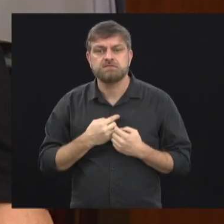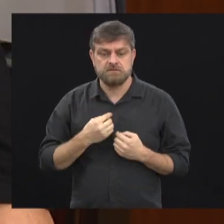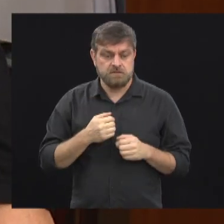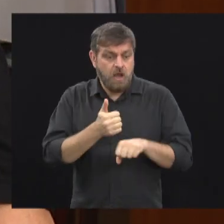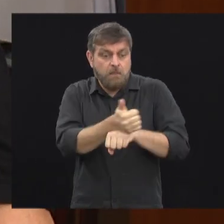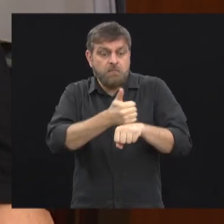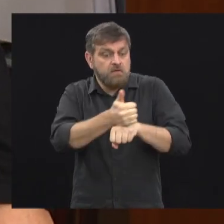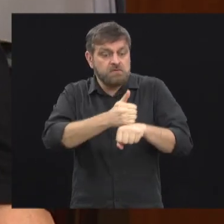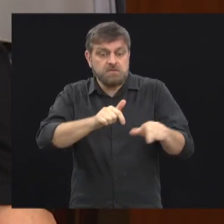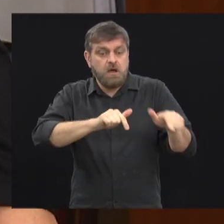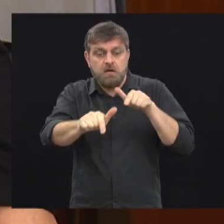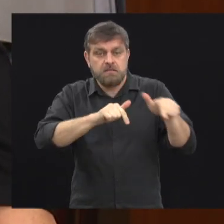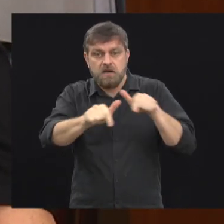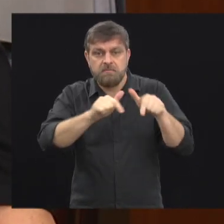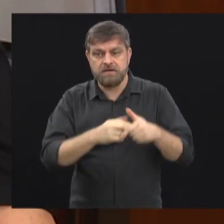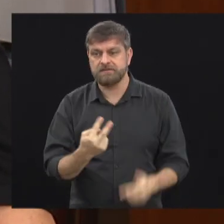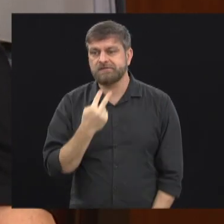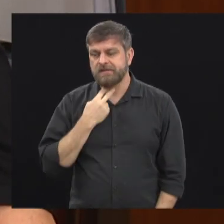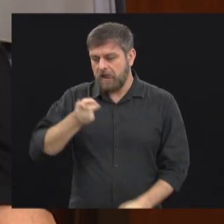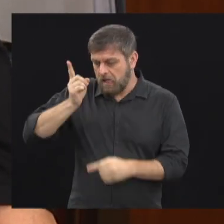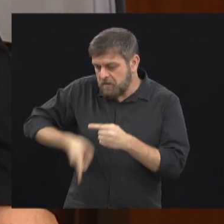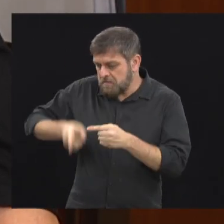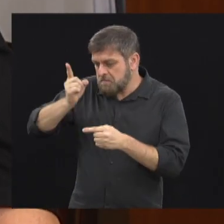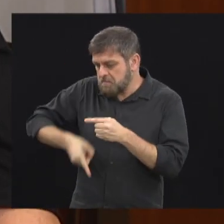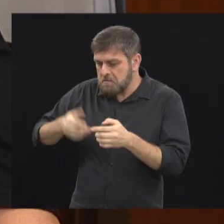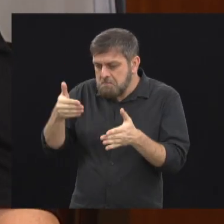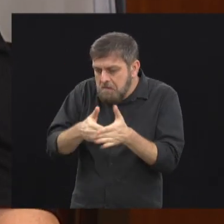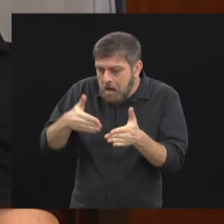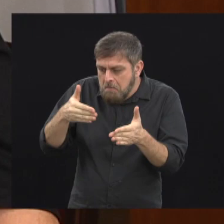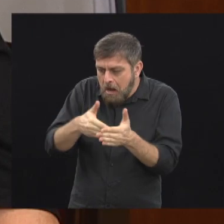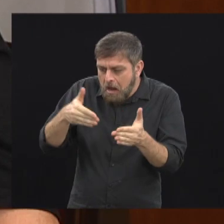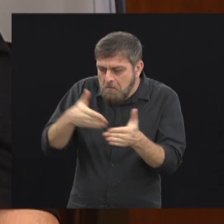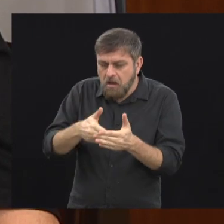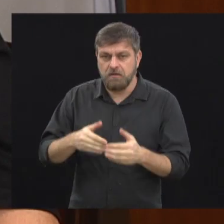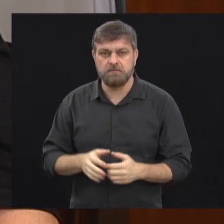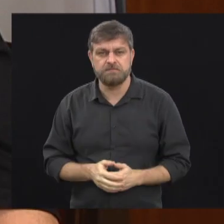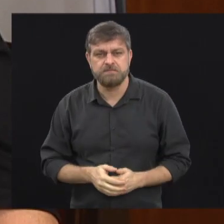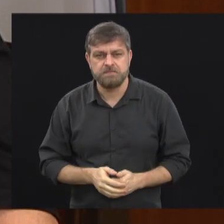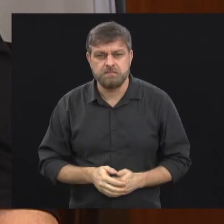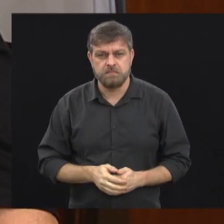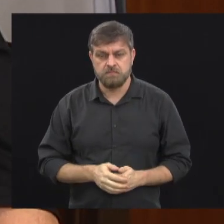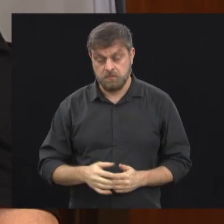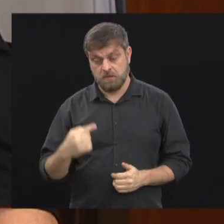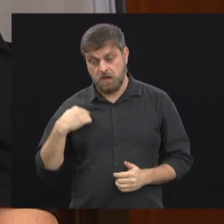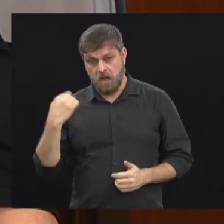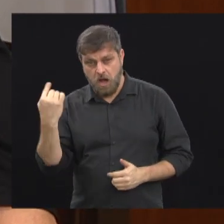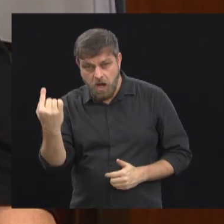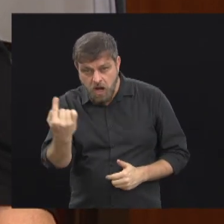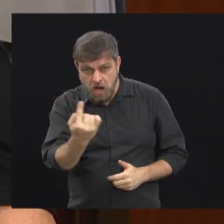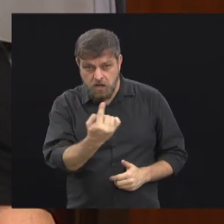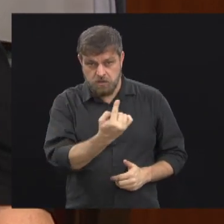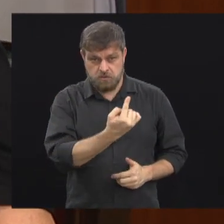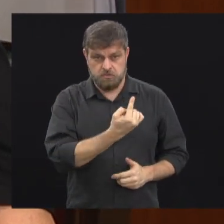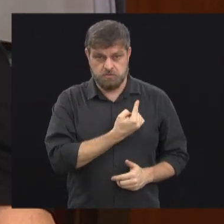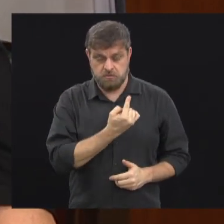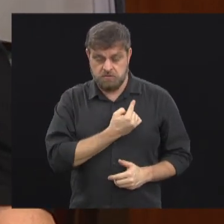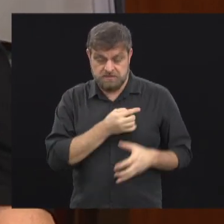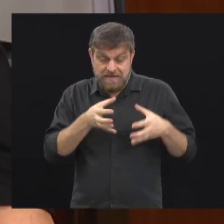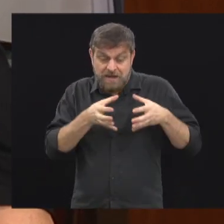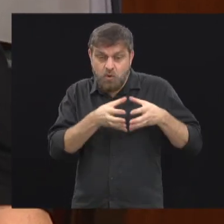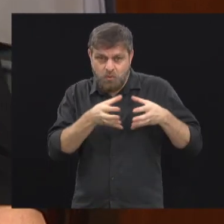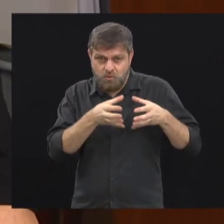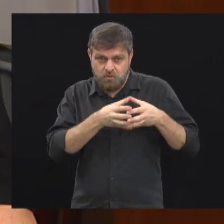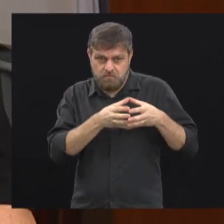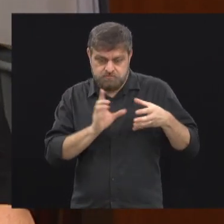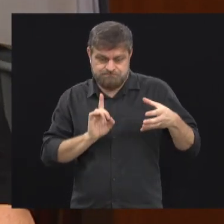vida profissional, mas não tinham espaço. E aí então, como nós fazíamos parte de um